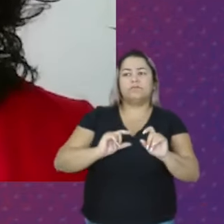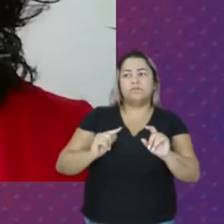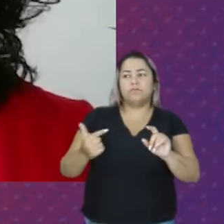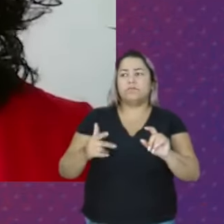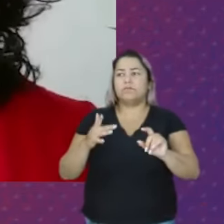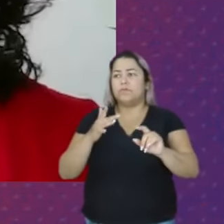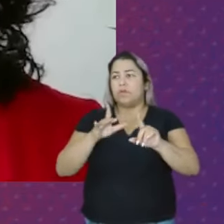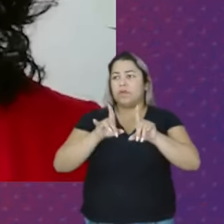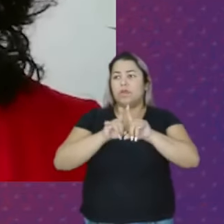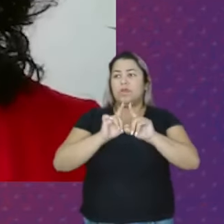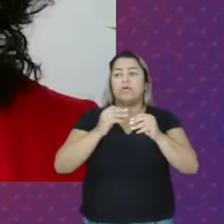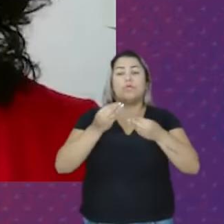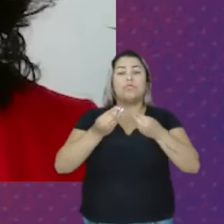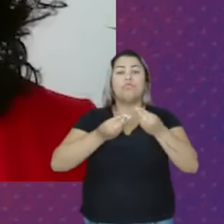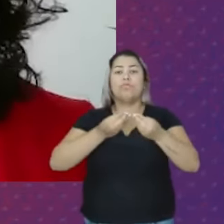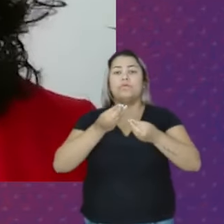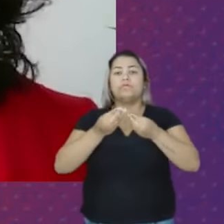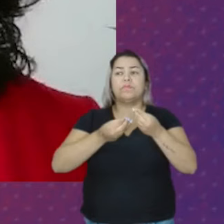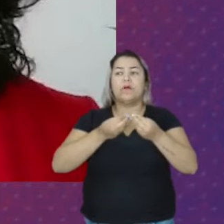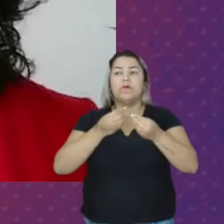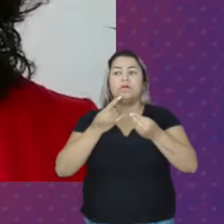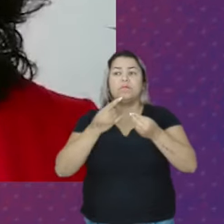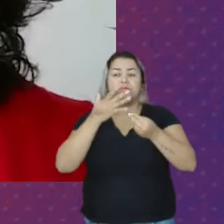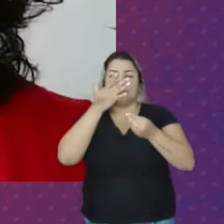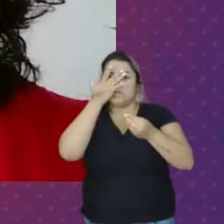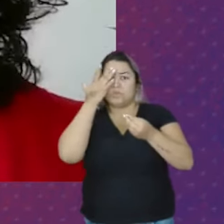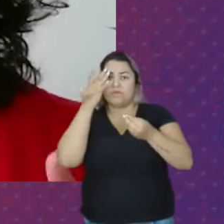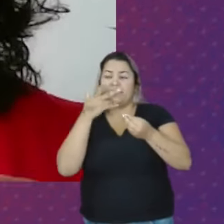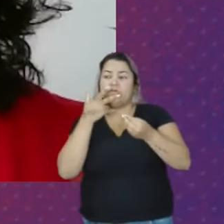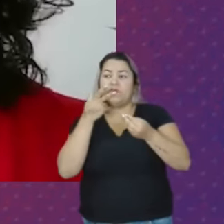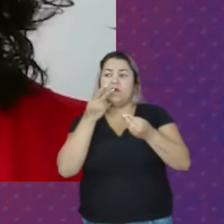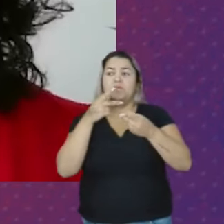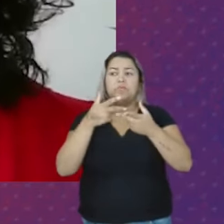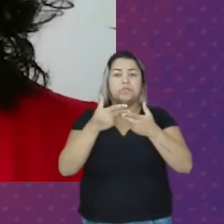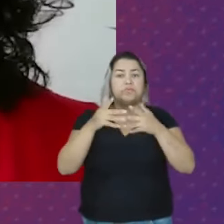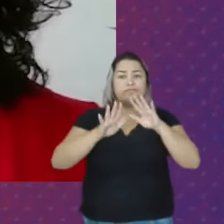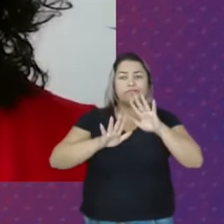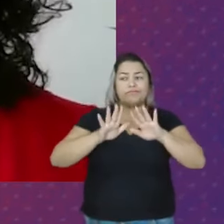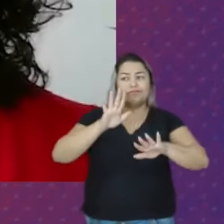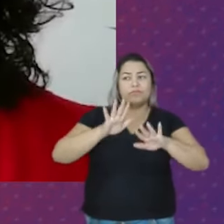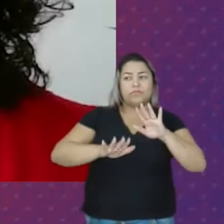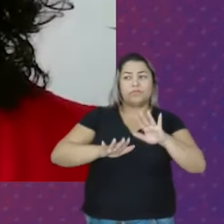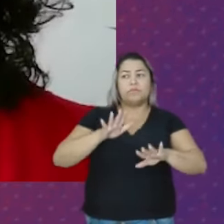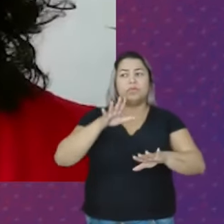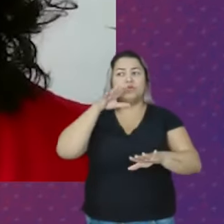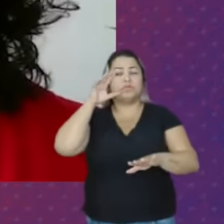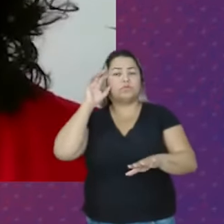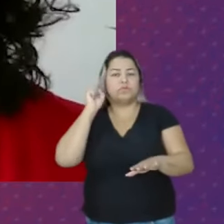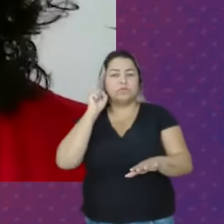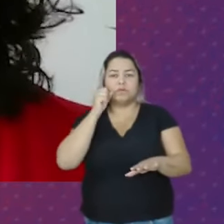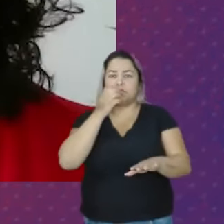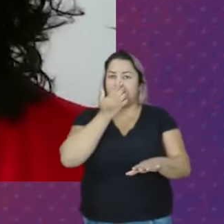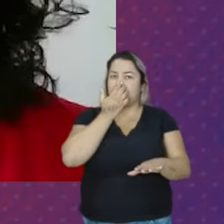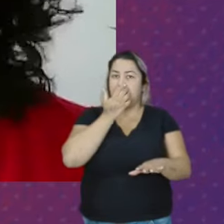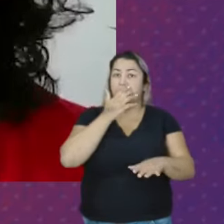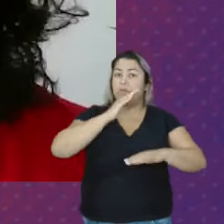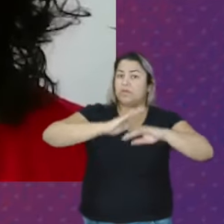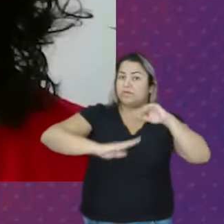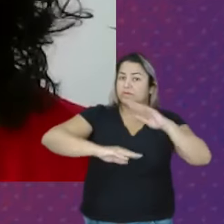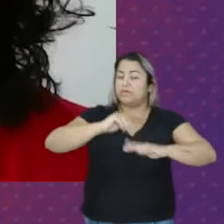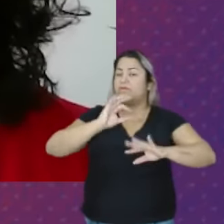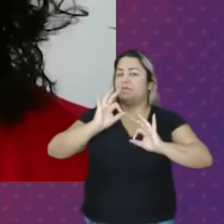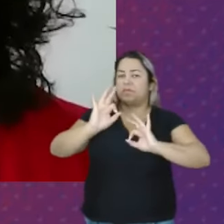influências e sem induzimentos, porque a gente sabe que muitas vezes numa escuta, quando o profissional não